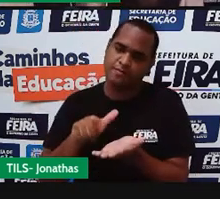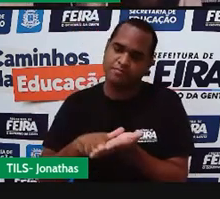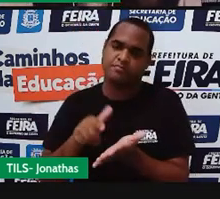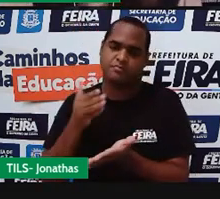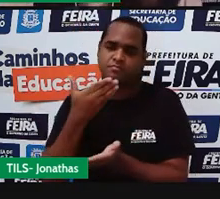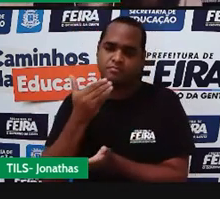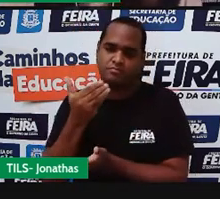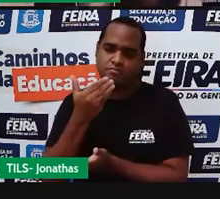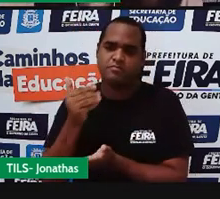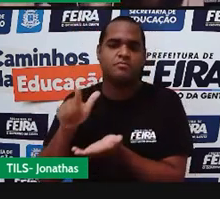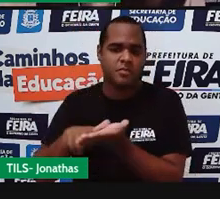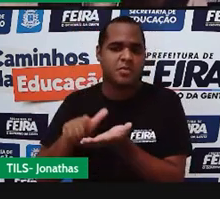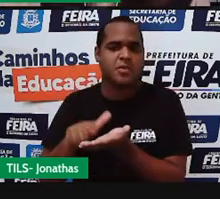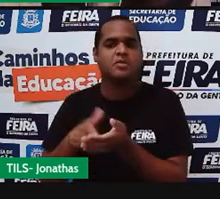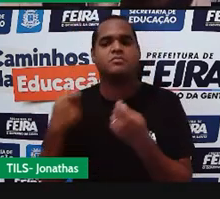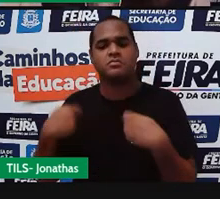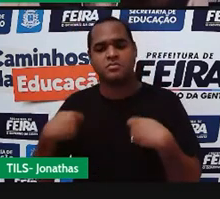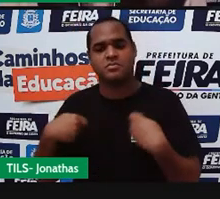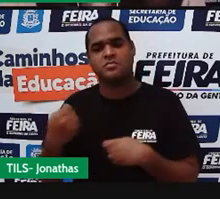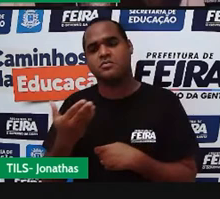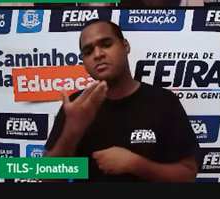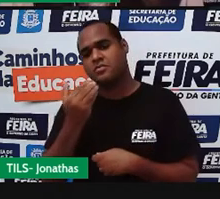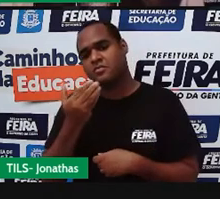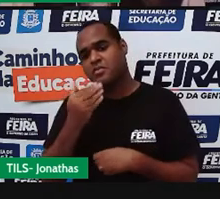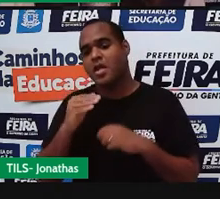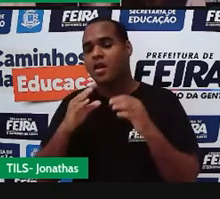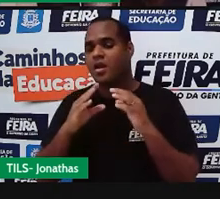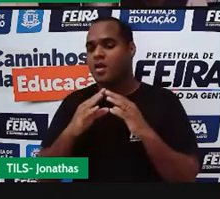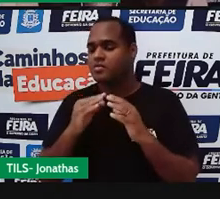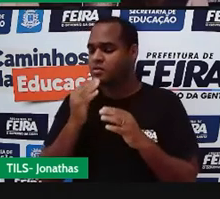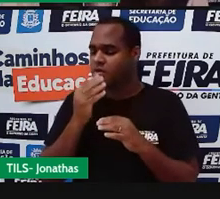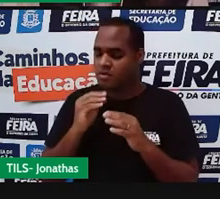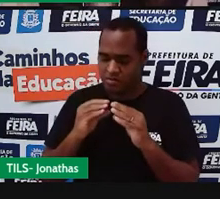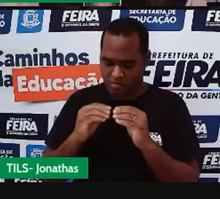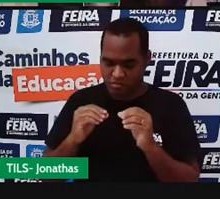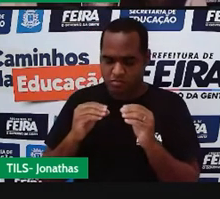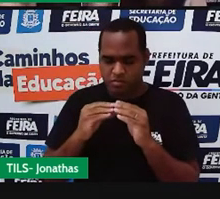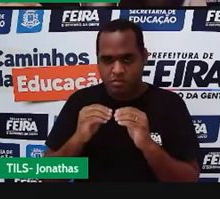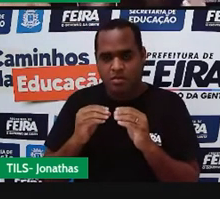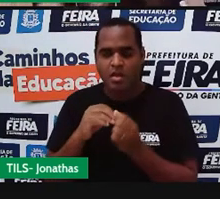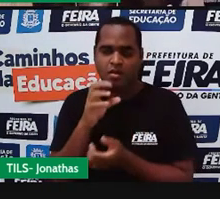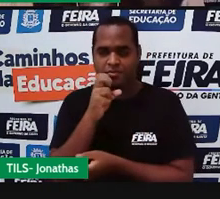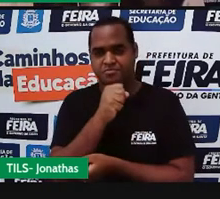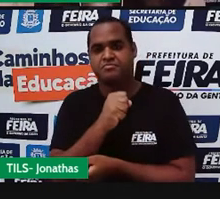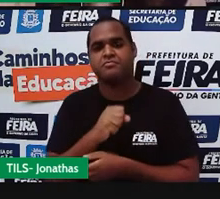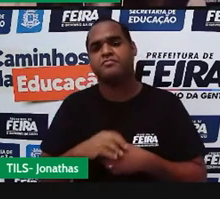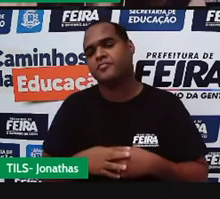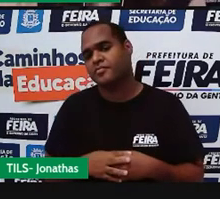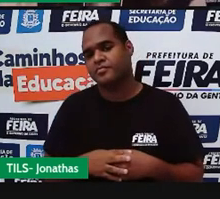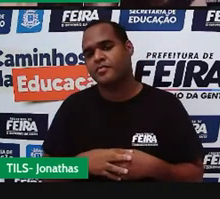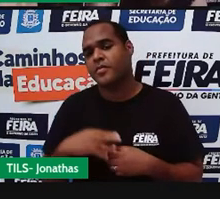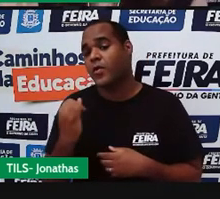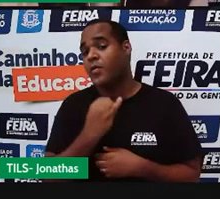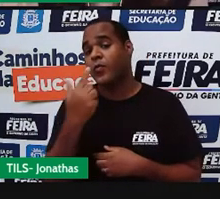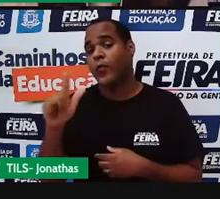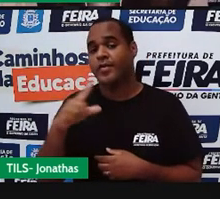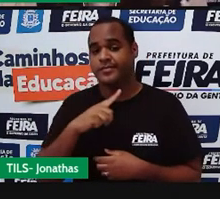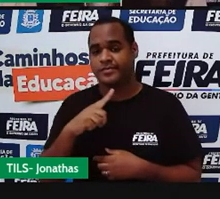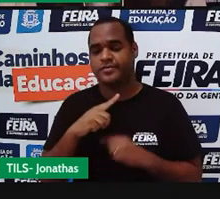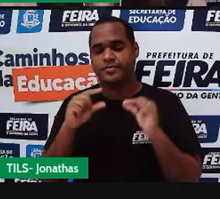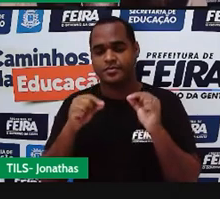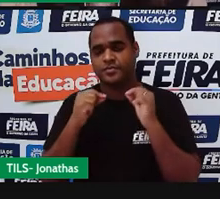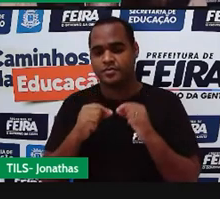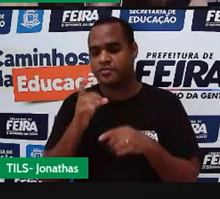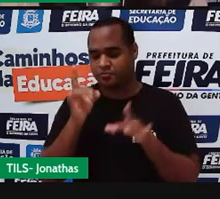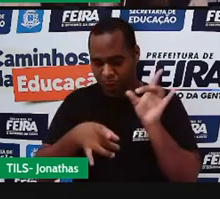meio ambiente que a gente escolhi esse produto com embalagem de papel porque papel demora menos tempo para te dar o compor outra medida que a gente pode